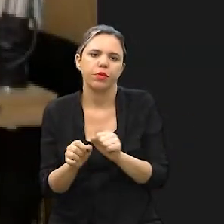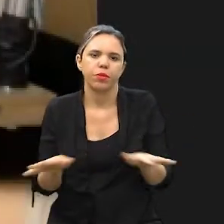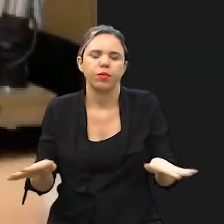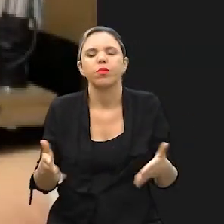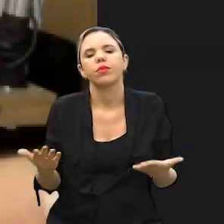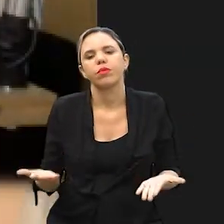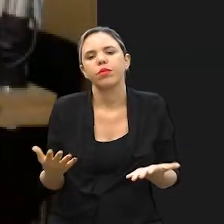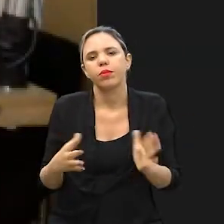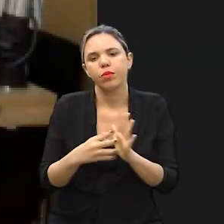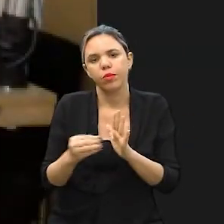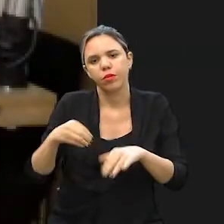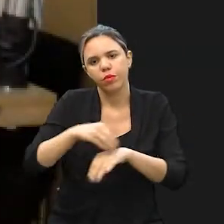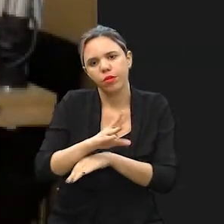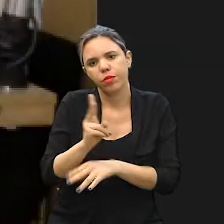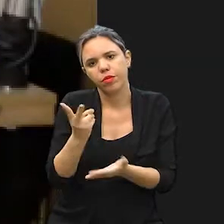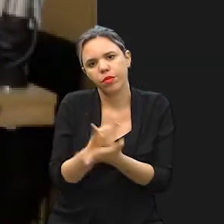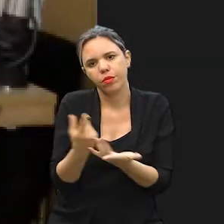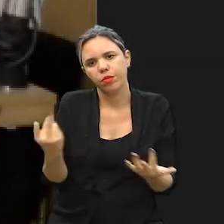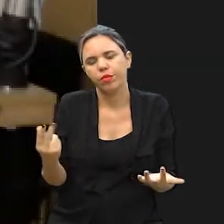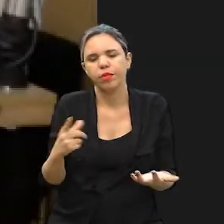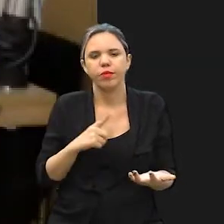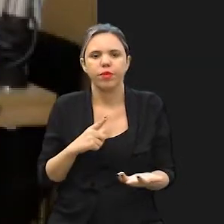pandemia. E a inspiração é essa mesmo.